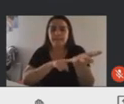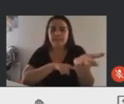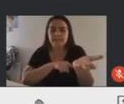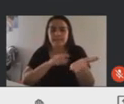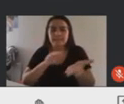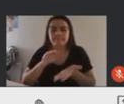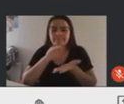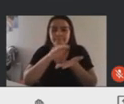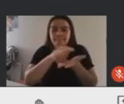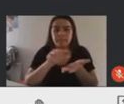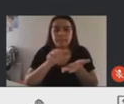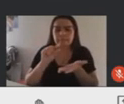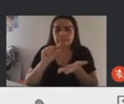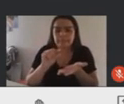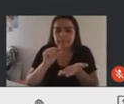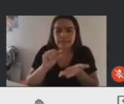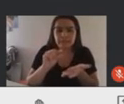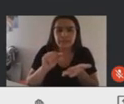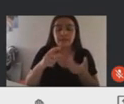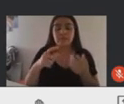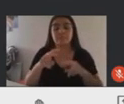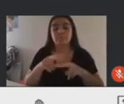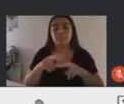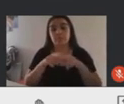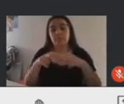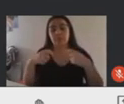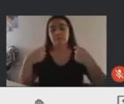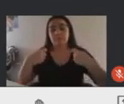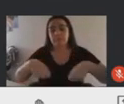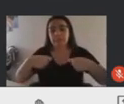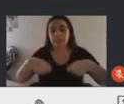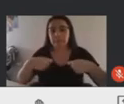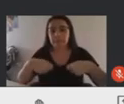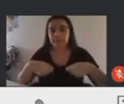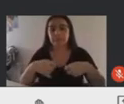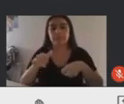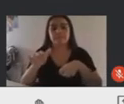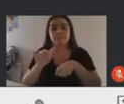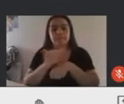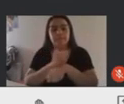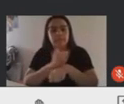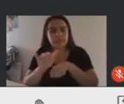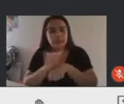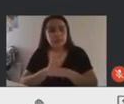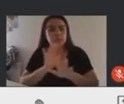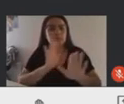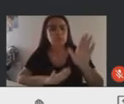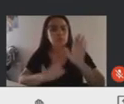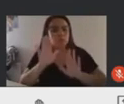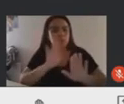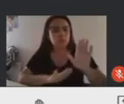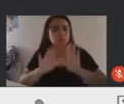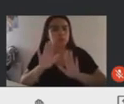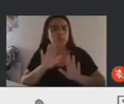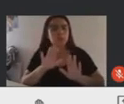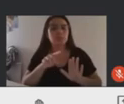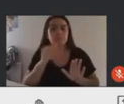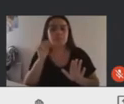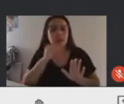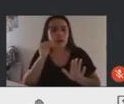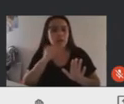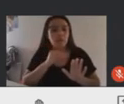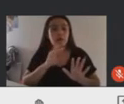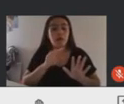muito pequenas. Então, é preciso também uma técnica muito sensível para poder fazer esse tipo de análise. Esse trabalho ainda